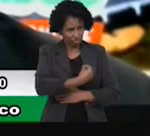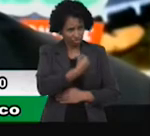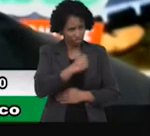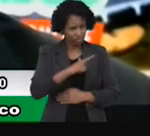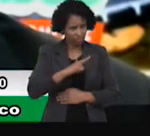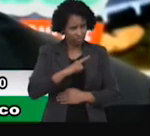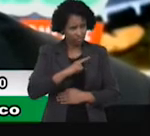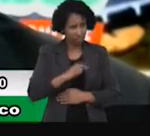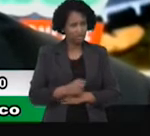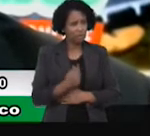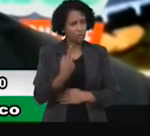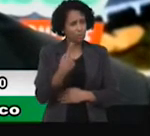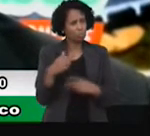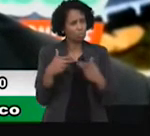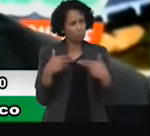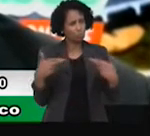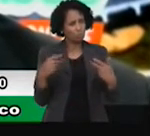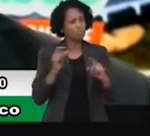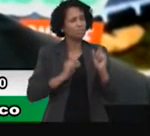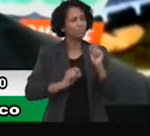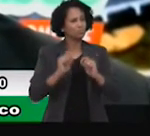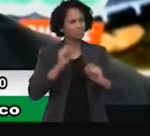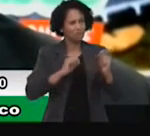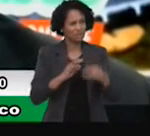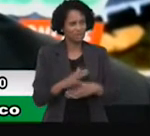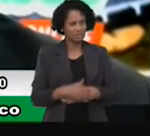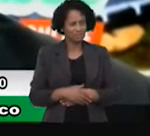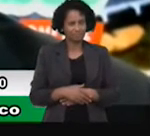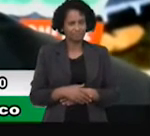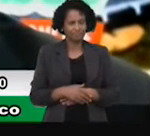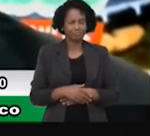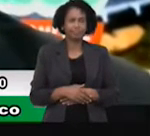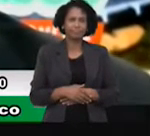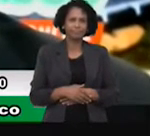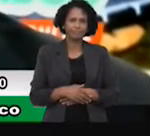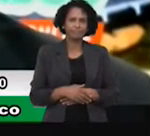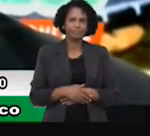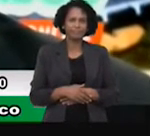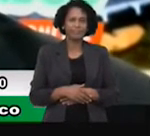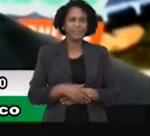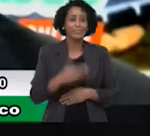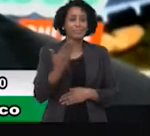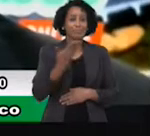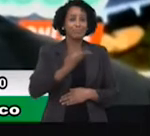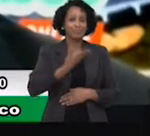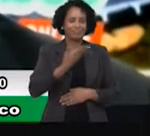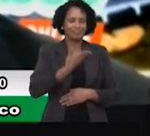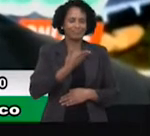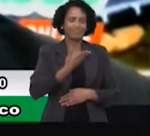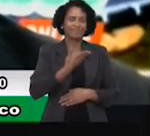na vida a melhor coisa que a gente tem é fazer amizades. As amizades, elas nos